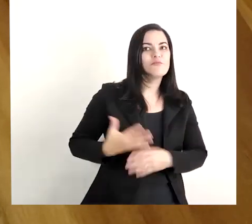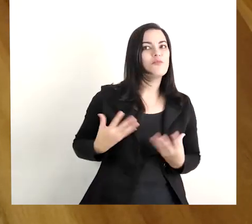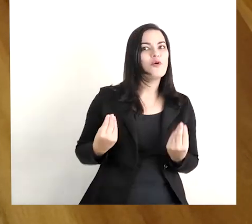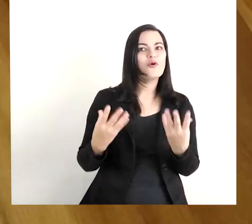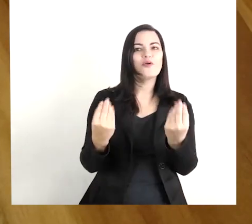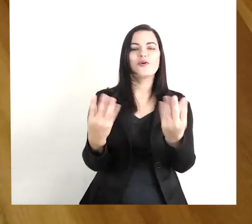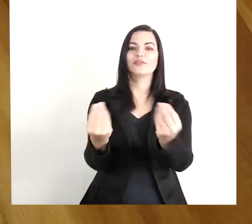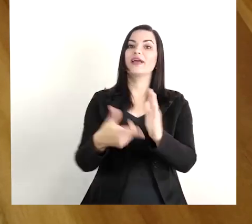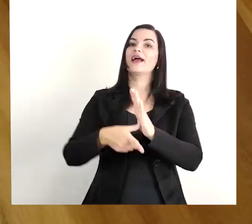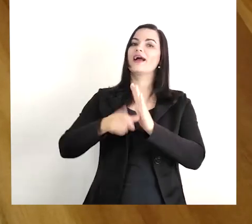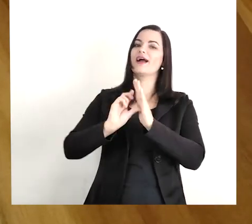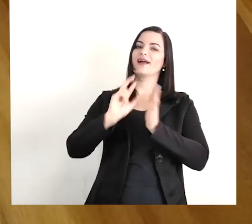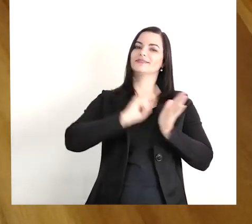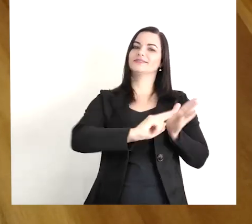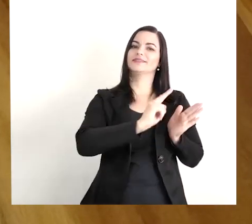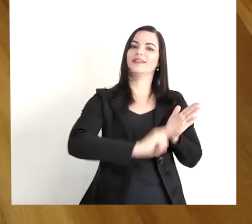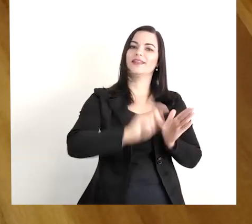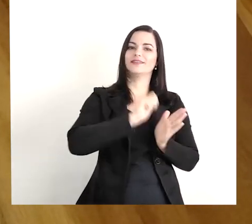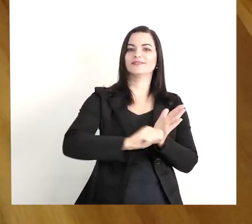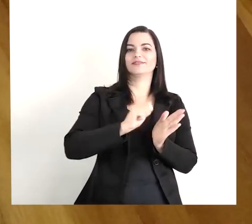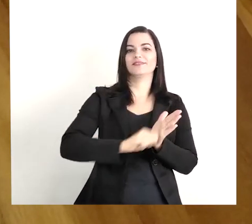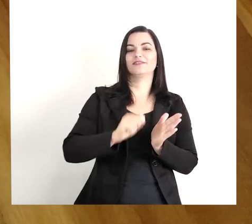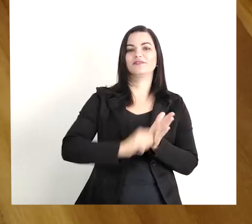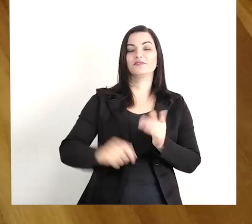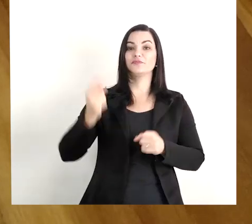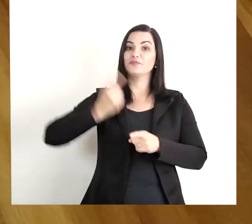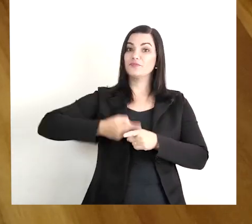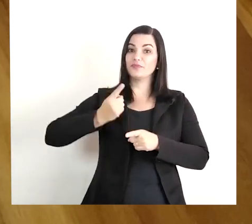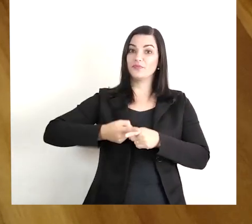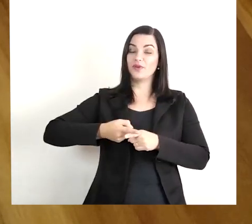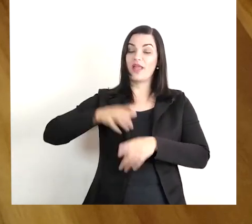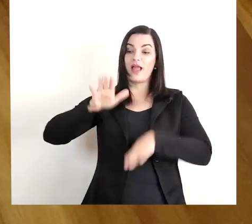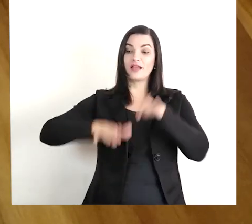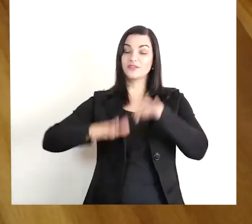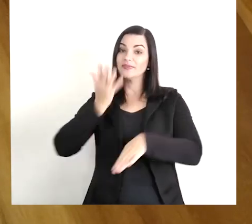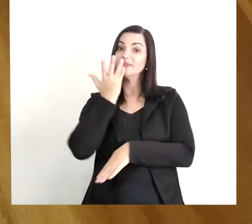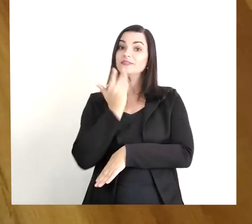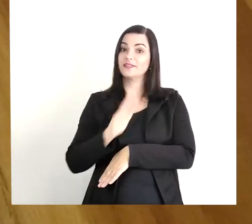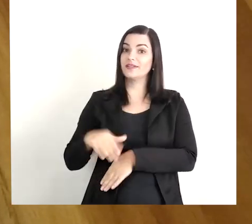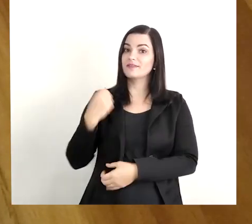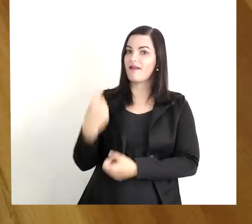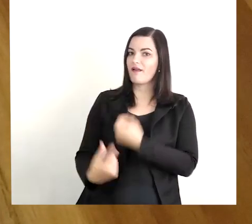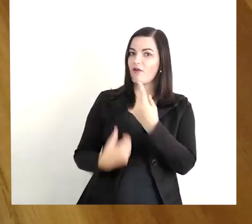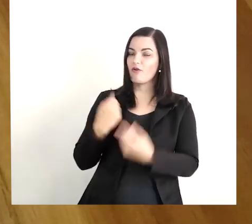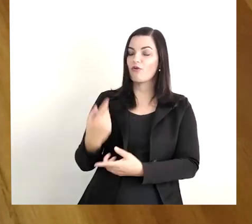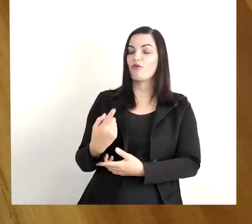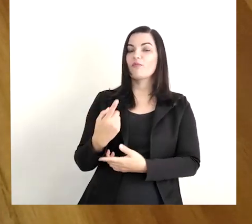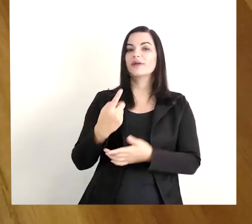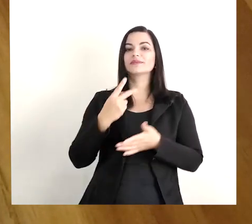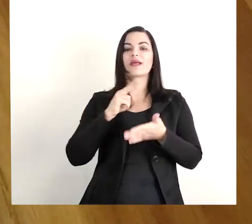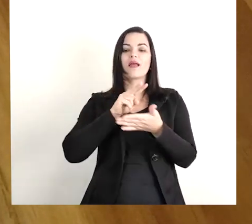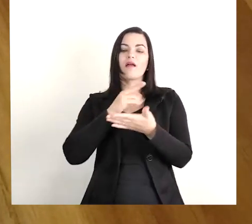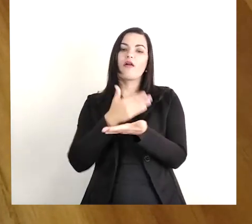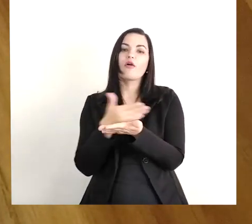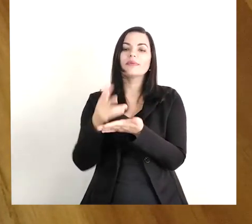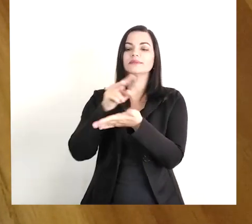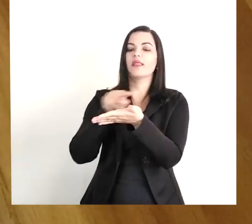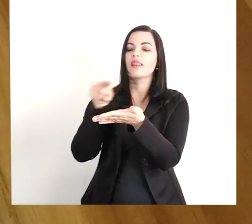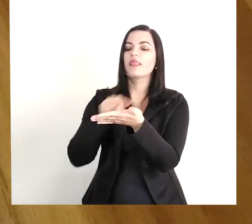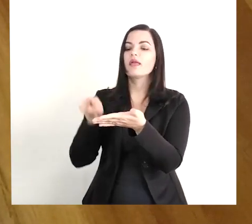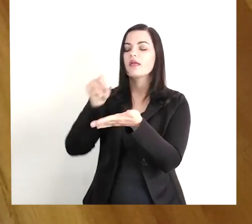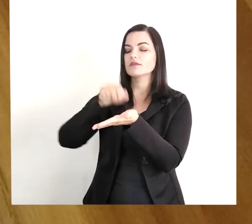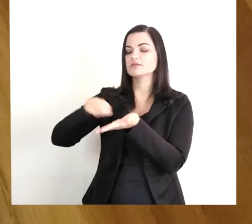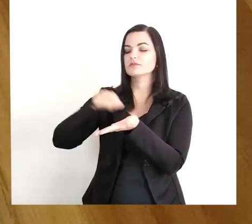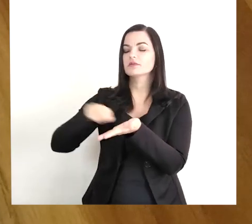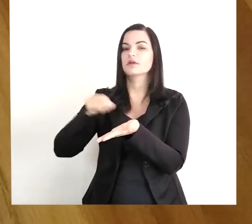Porque muitas vezes, quando elas começam a ler e escrever, elas param de desenhar. Esse desenhar é muito